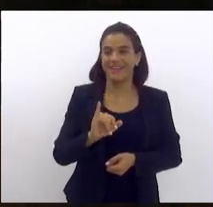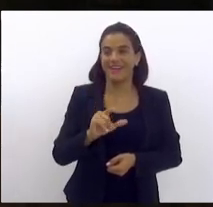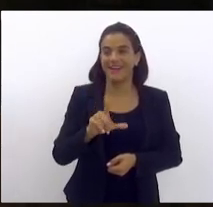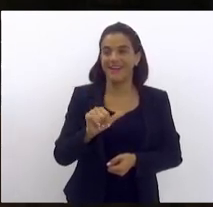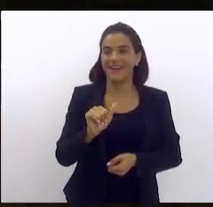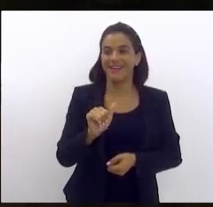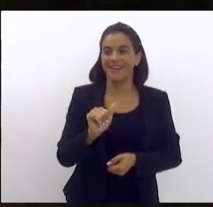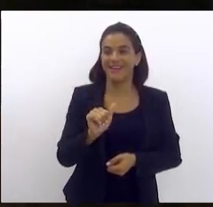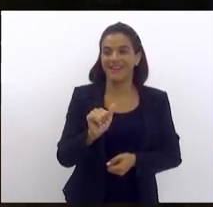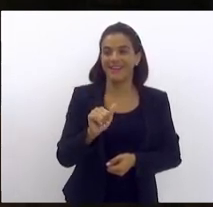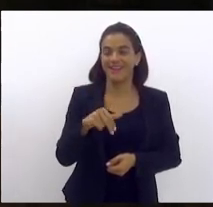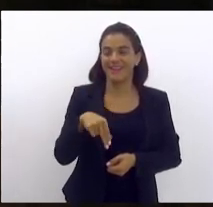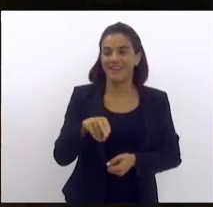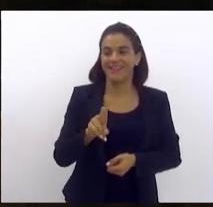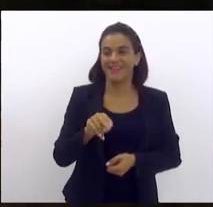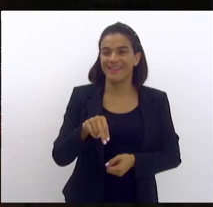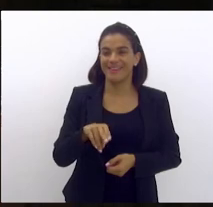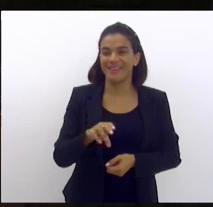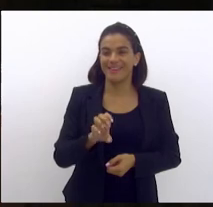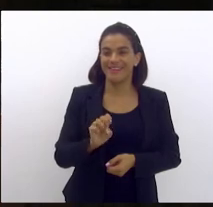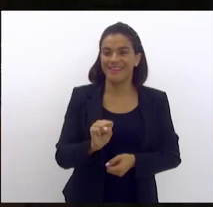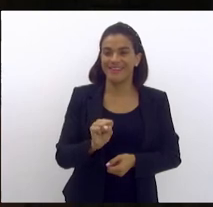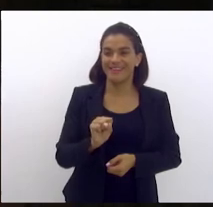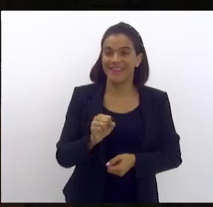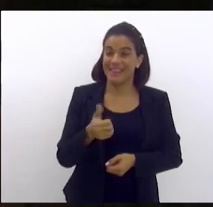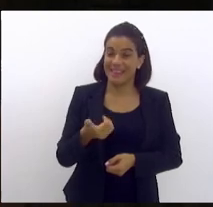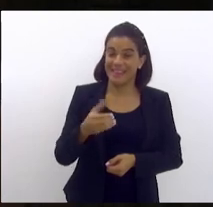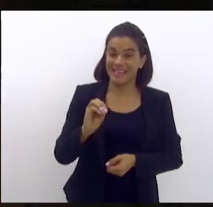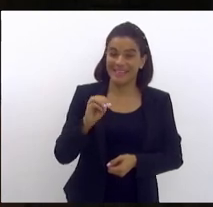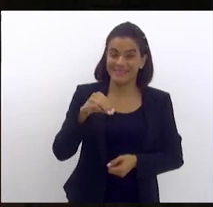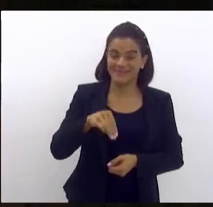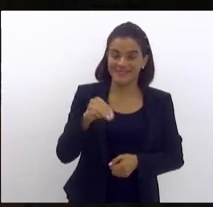dispõe de 10 minutos ou